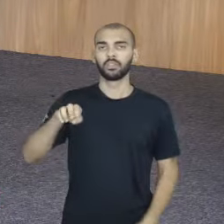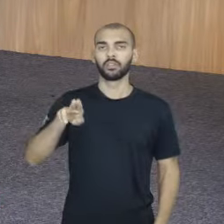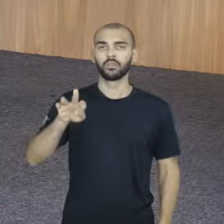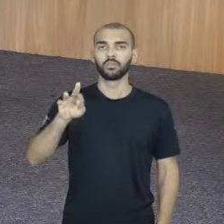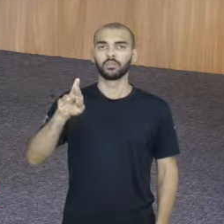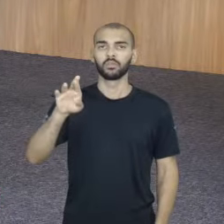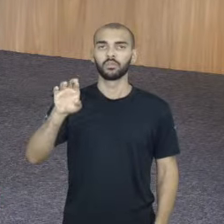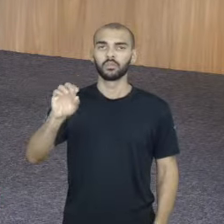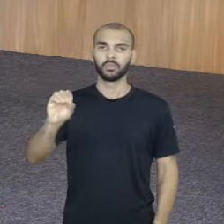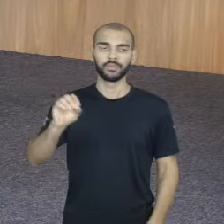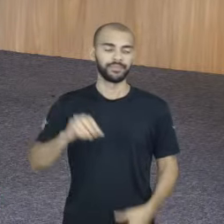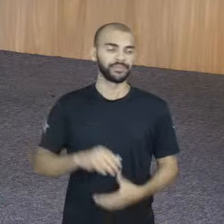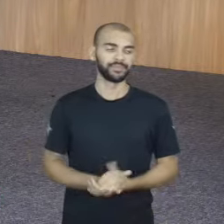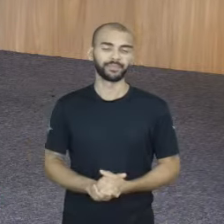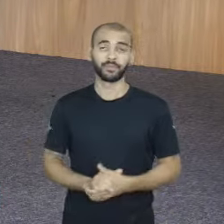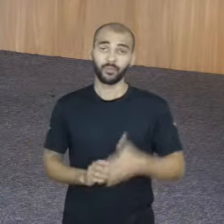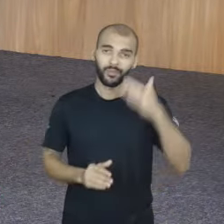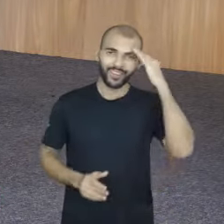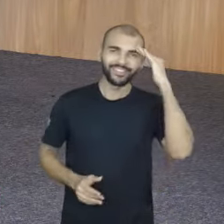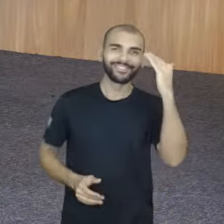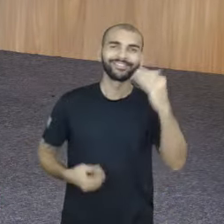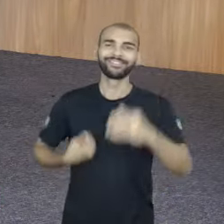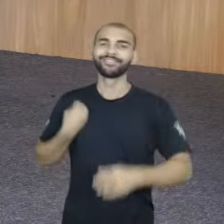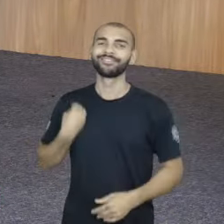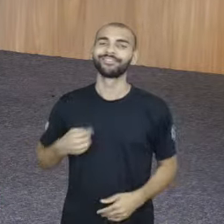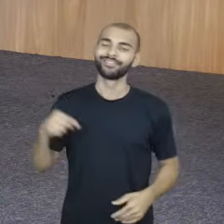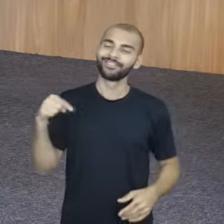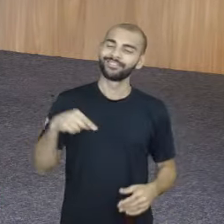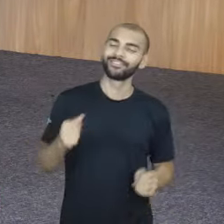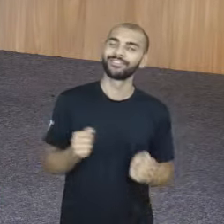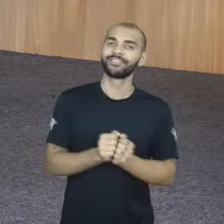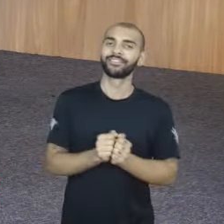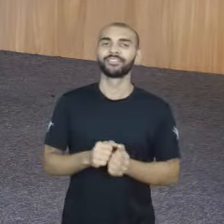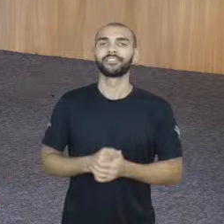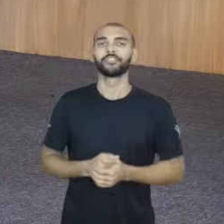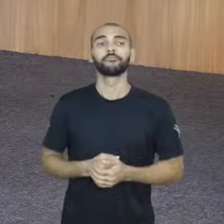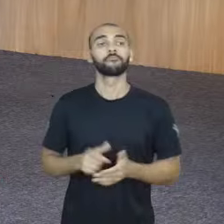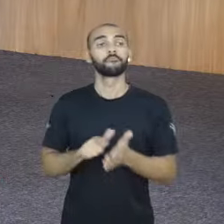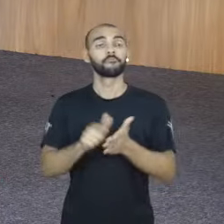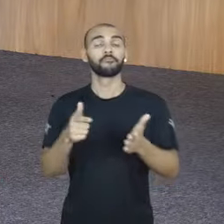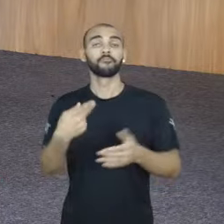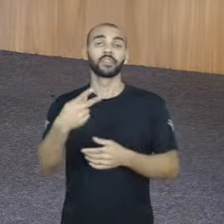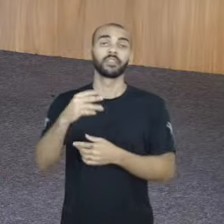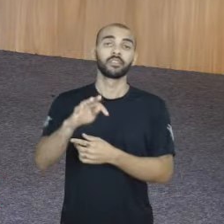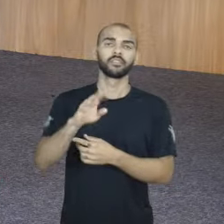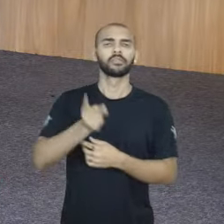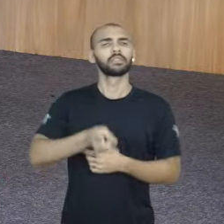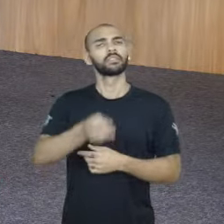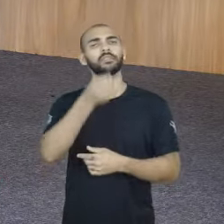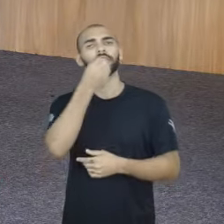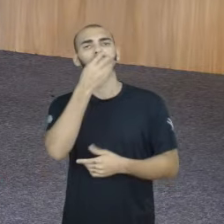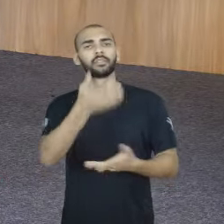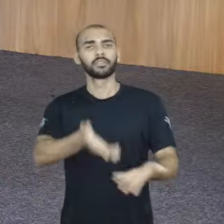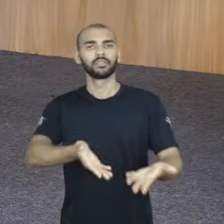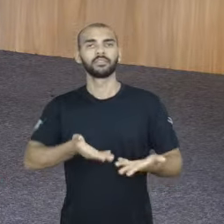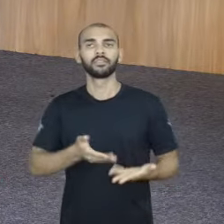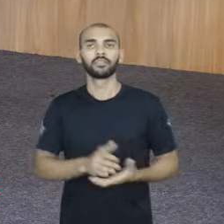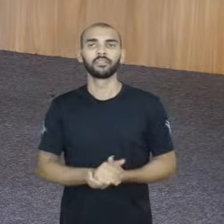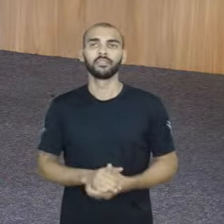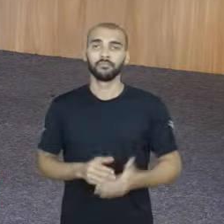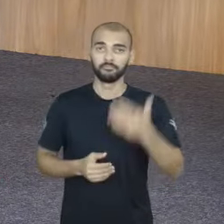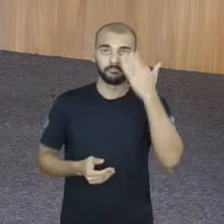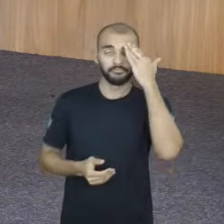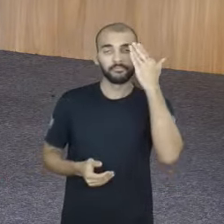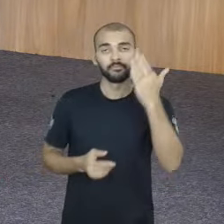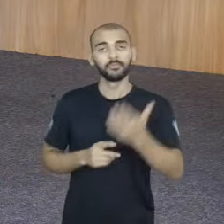Secretário, queria agradecer a sua participação aqui com a gente mais uma vez no Jornal PT Brasil. Seja sempre muito bem-vindo. Eu que agradeço, obrigado pelo